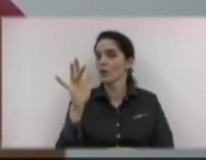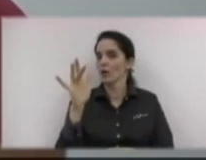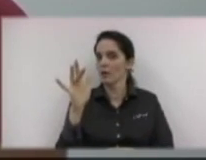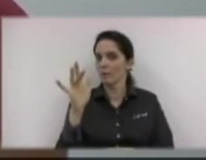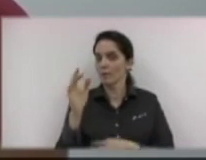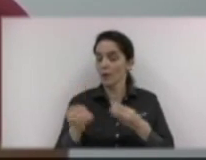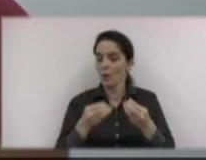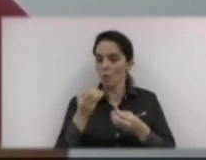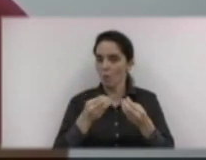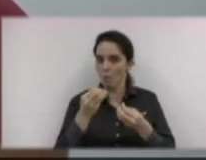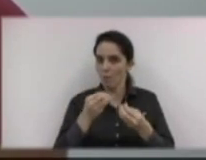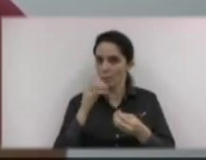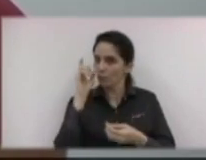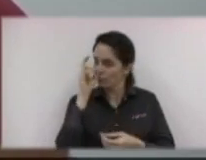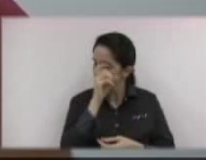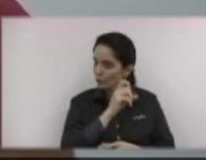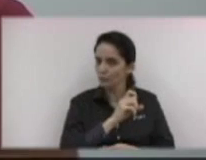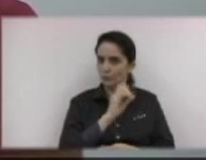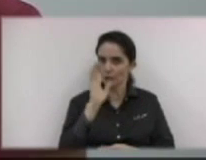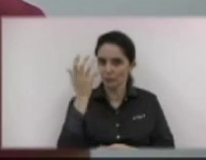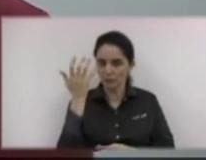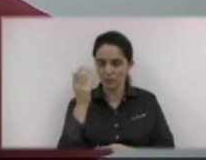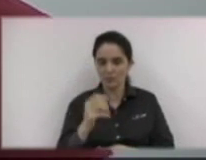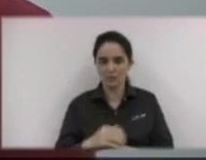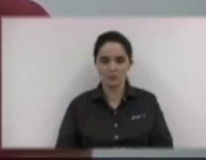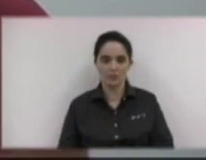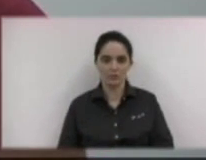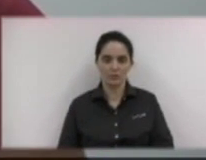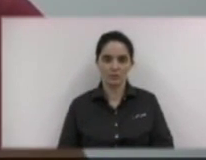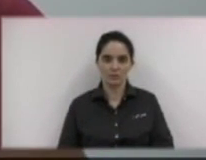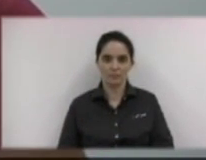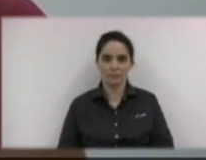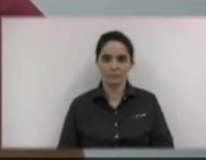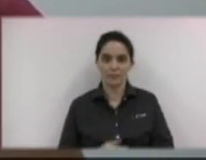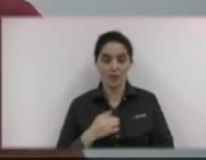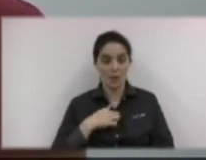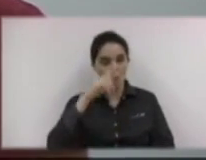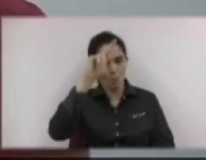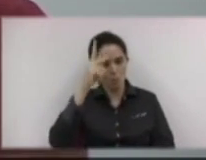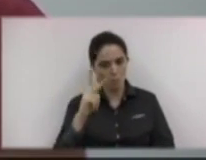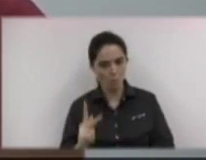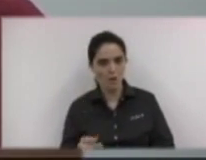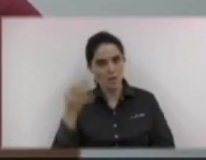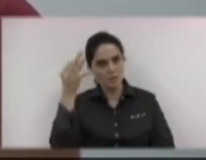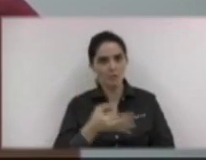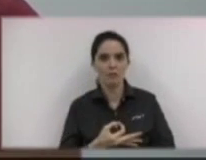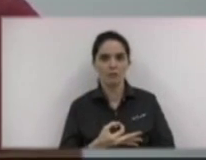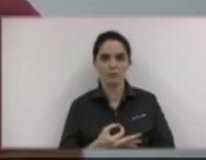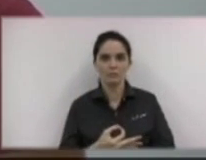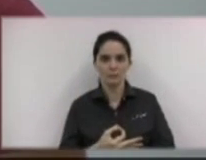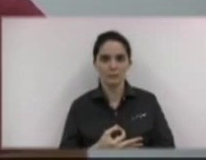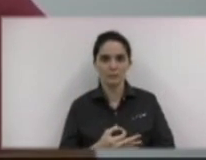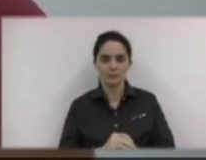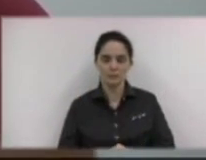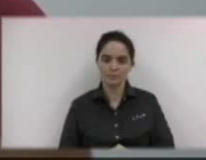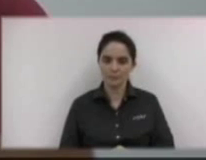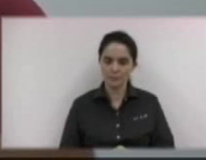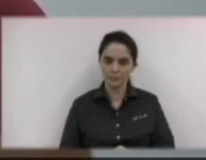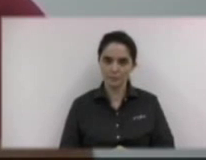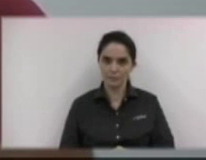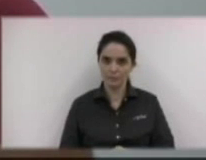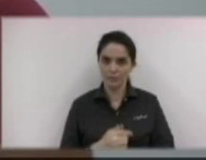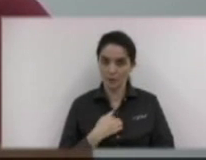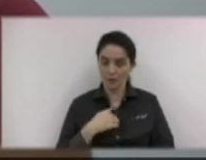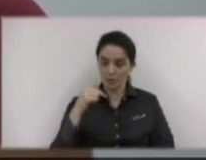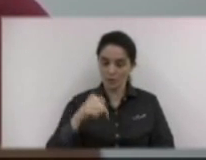e a dificuldade que elas nos fazem passar, tentando macular a nossa honra. E eu estou usando a palavra aqui neste momento, senhores, porque a minha intenção